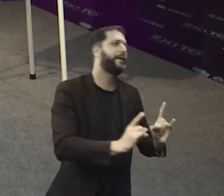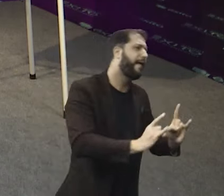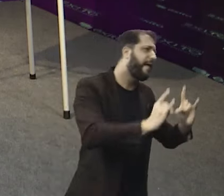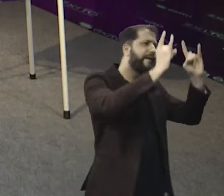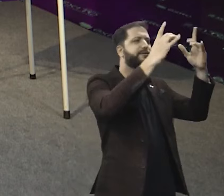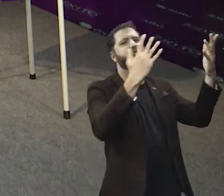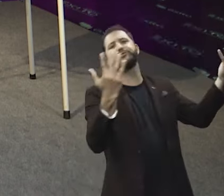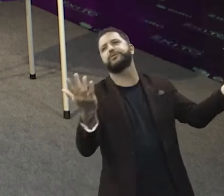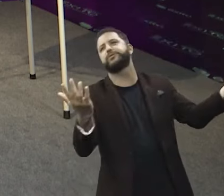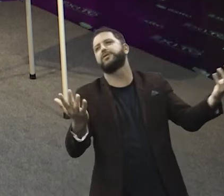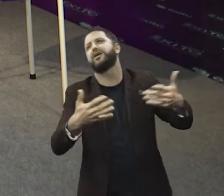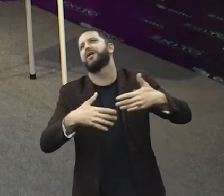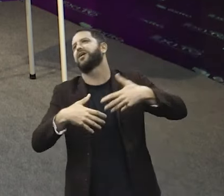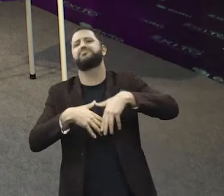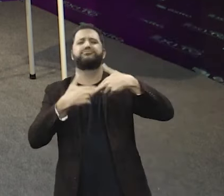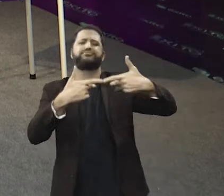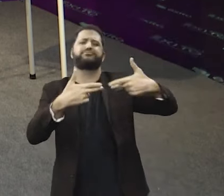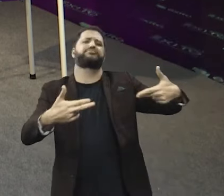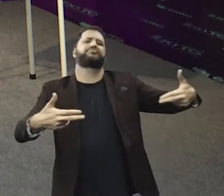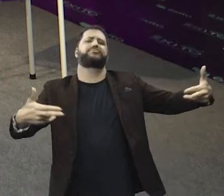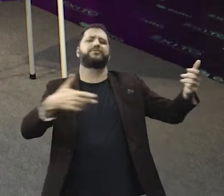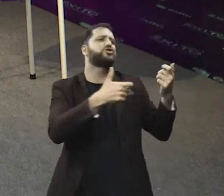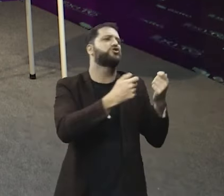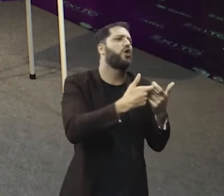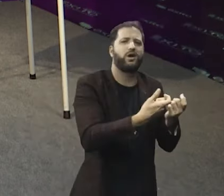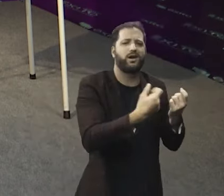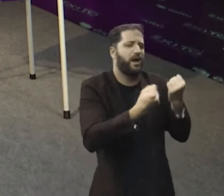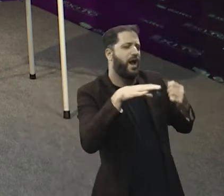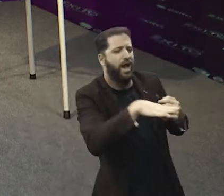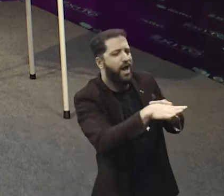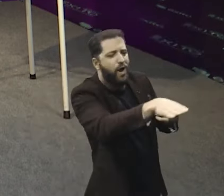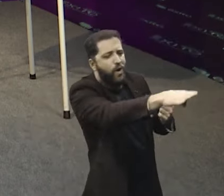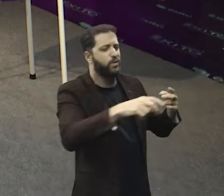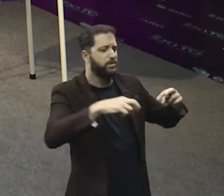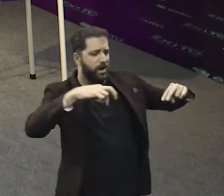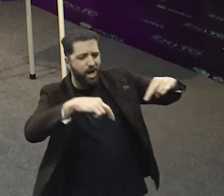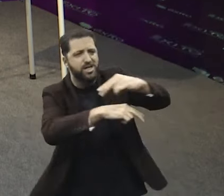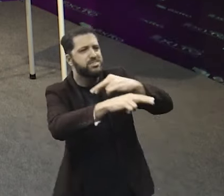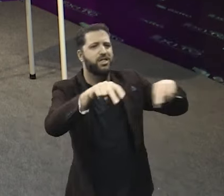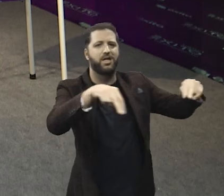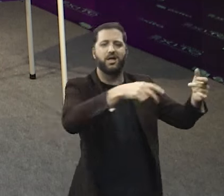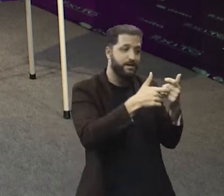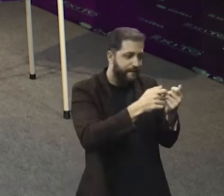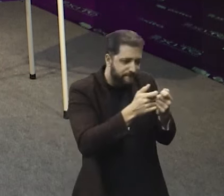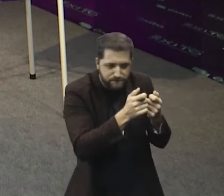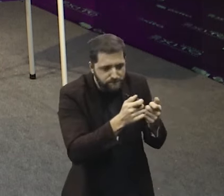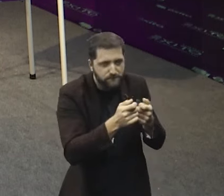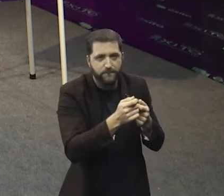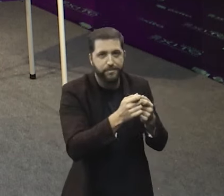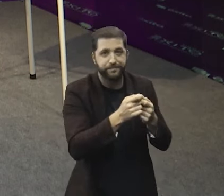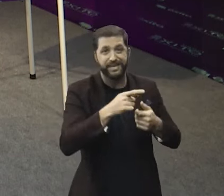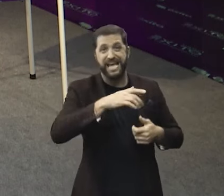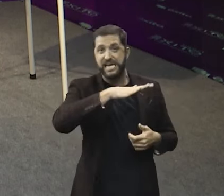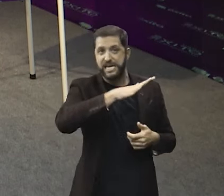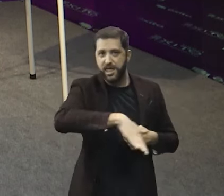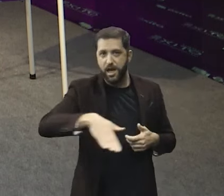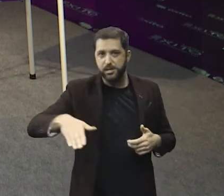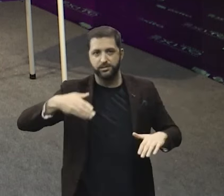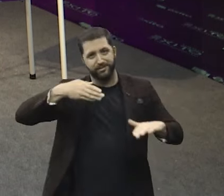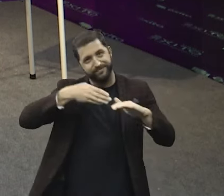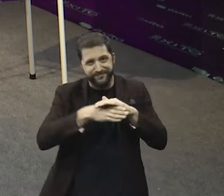realidades ali virtuais e as crianças quando estão dentro de um jogo